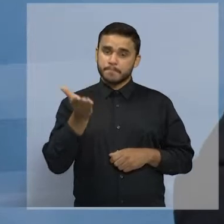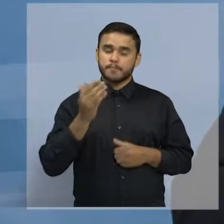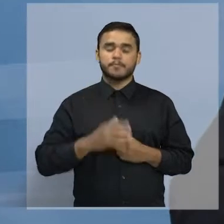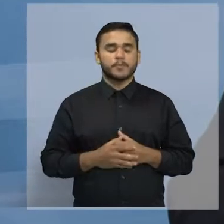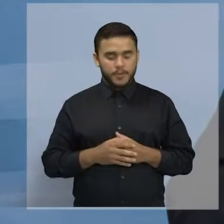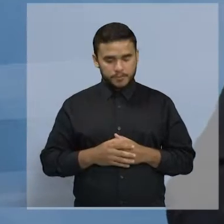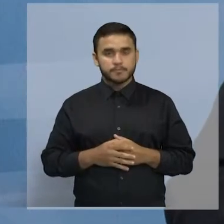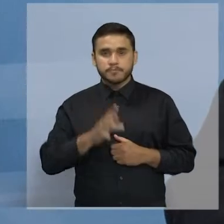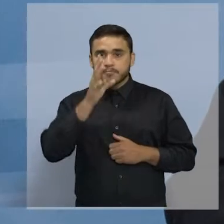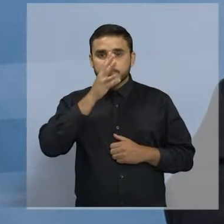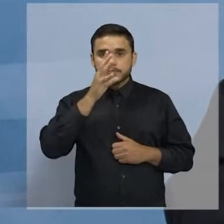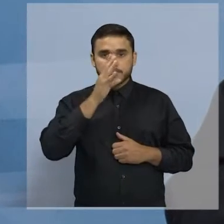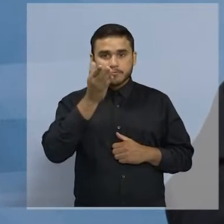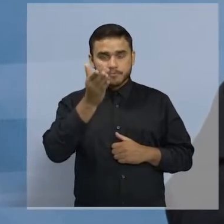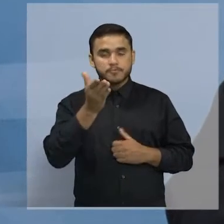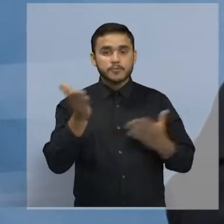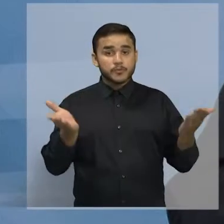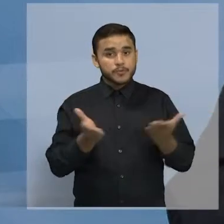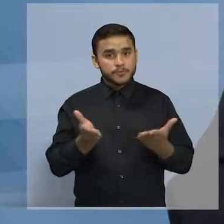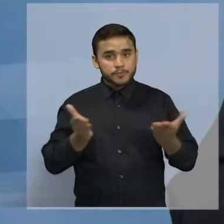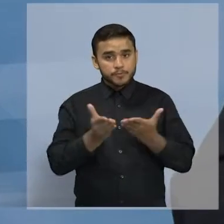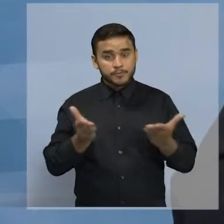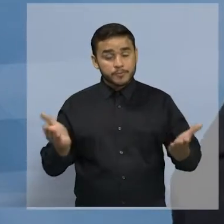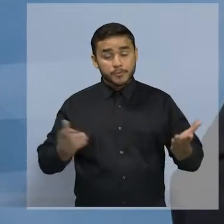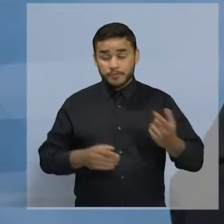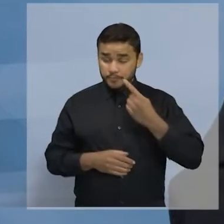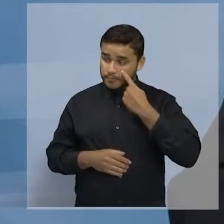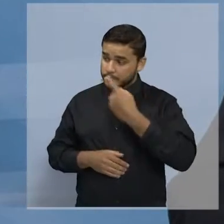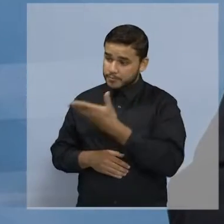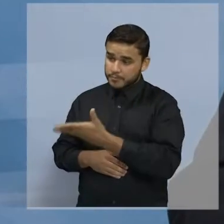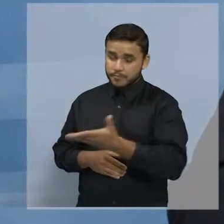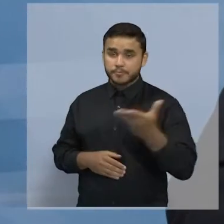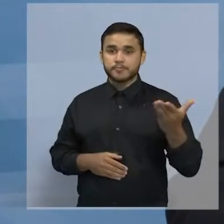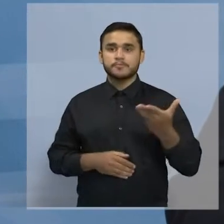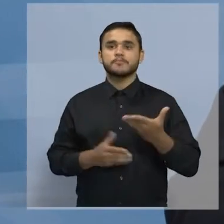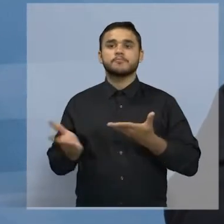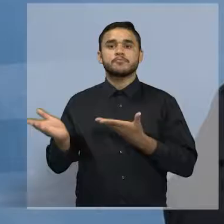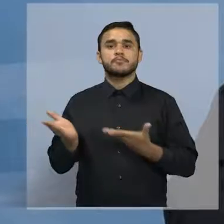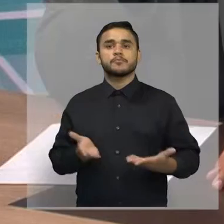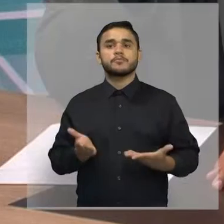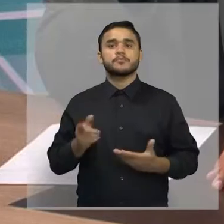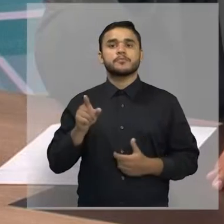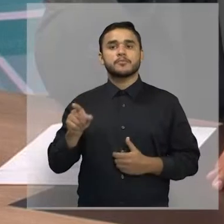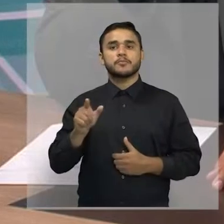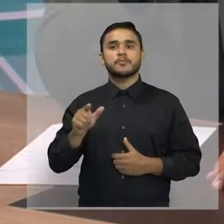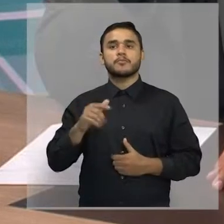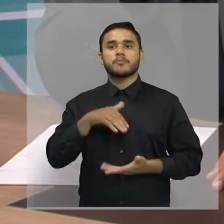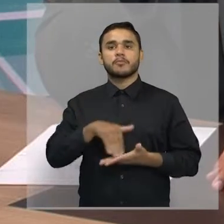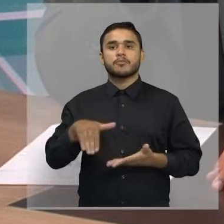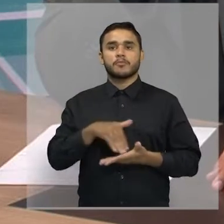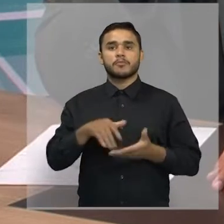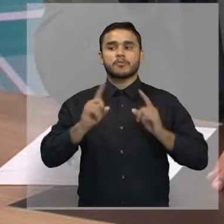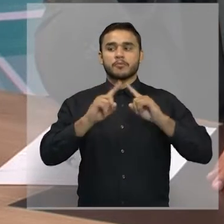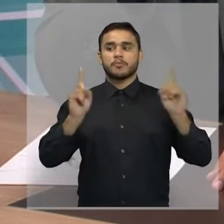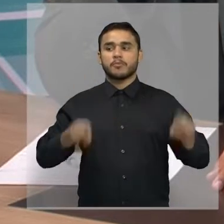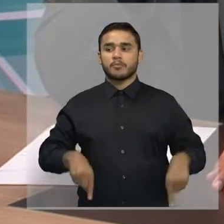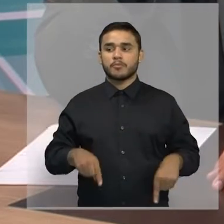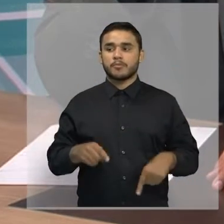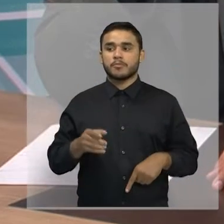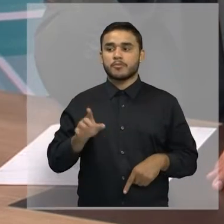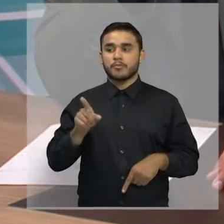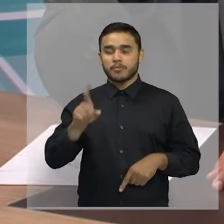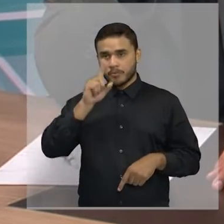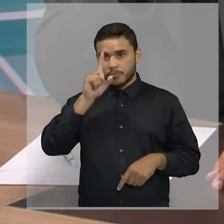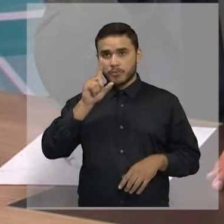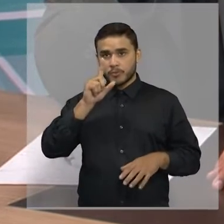ligou agora, o programa recebe hoje como convidado especial o secretário de Planejamento e Gestão, secretário executivo de